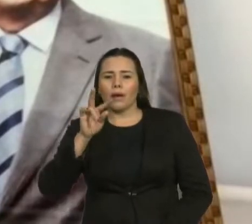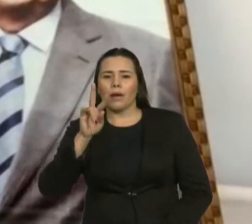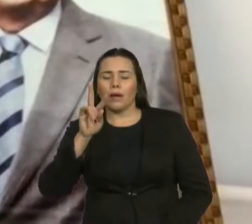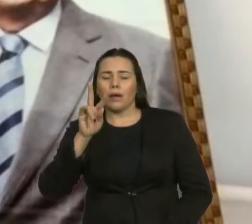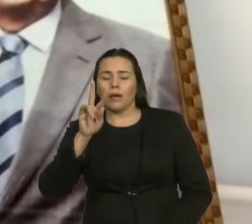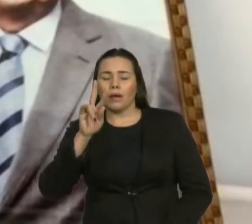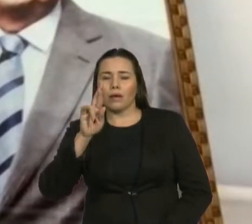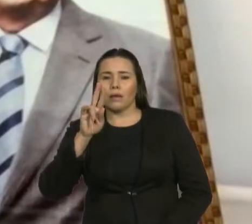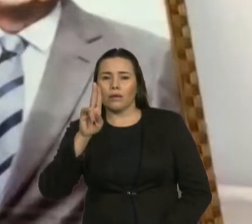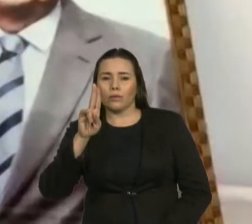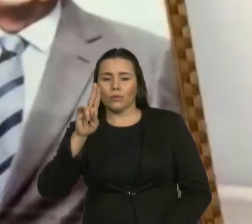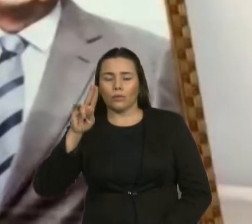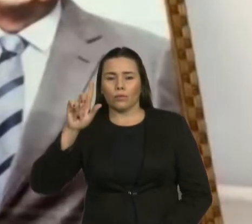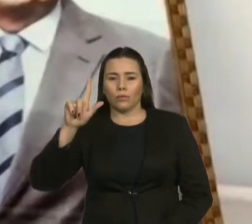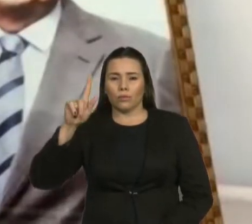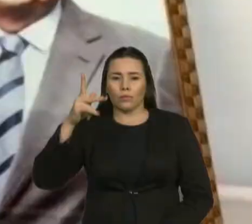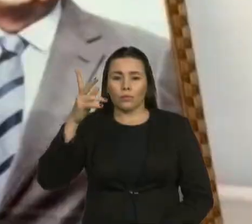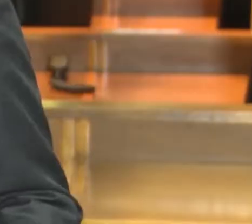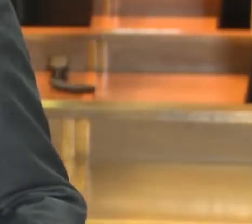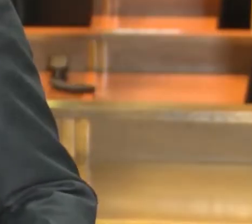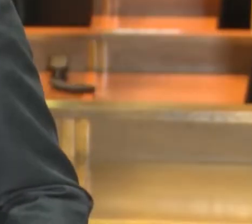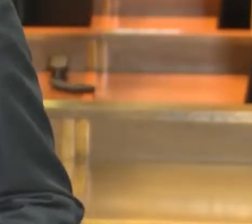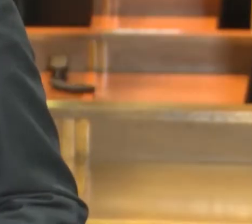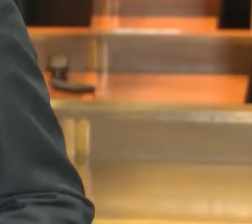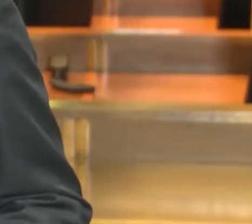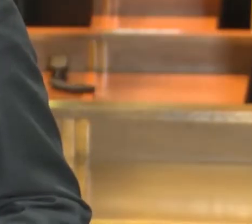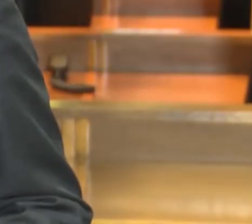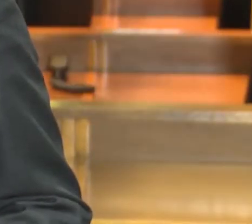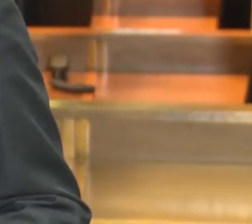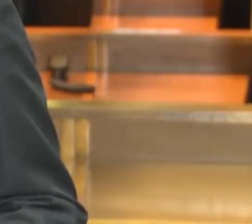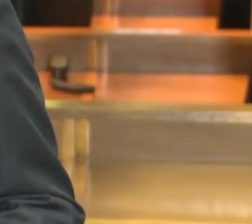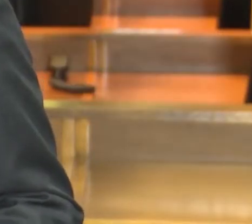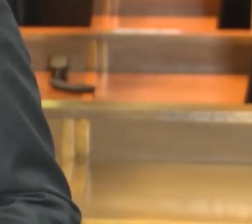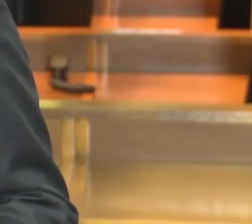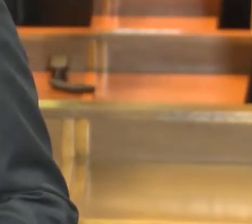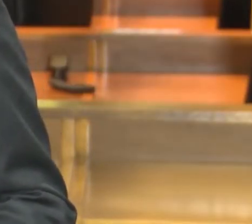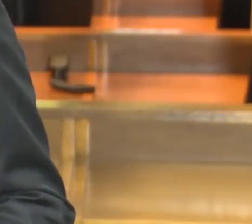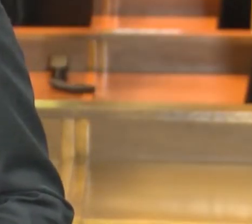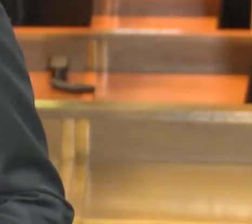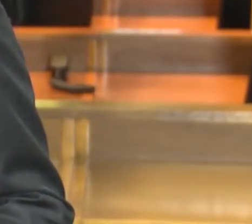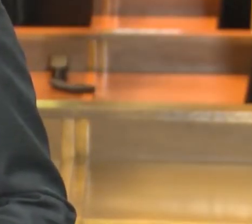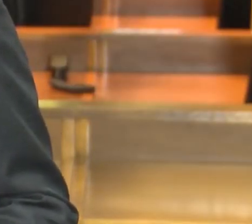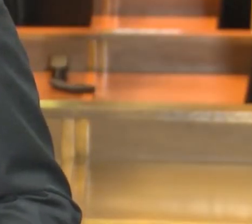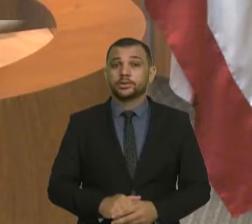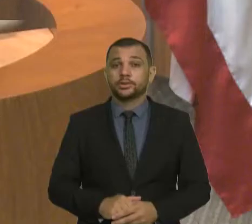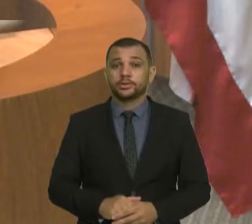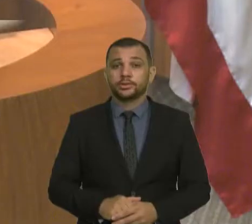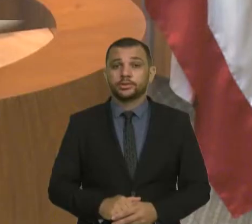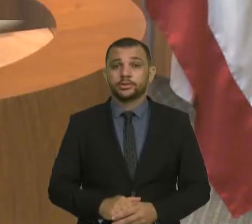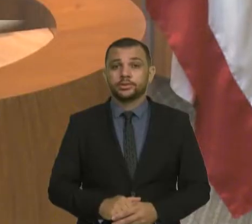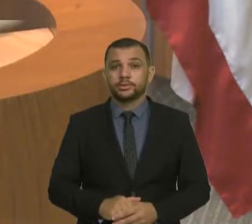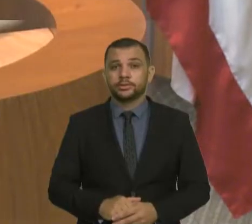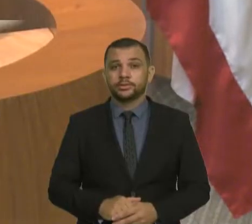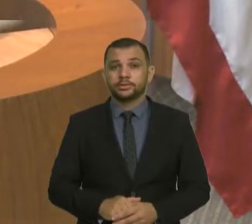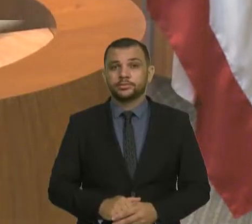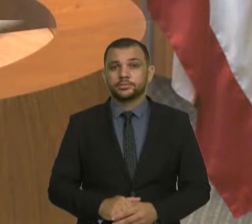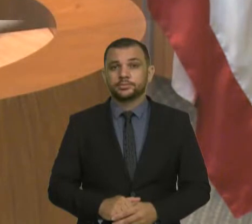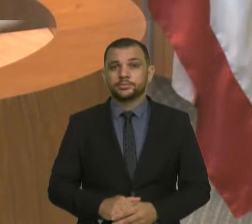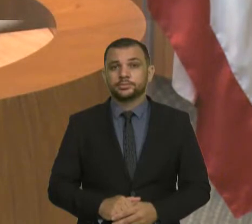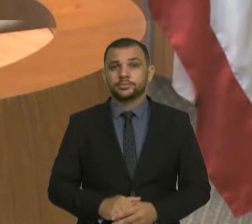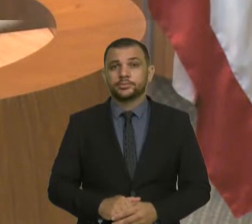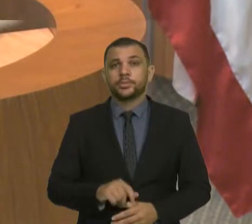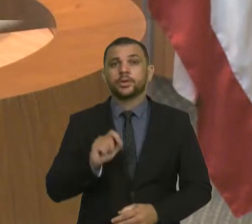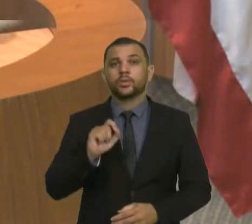a Deus, amanhã vai ser uma grande realidade. Após o pronunciamento da deputada doutora Cleide Coutinho, o deputado Luiz